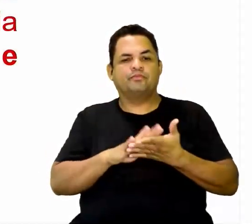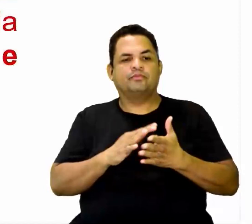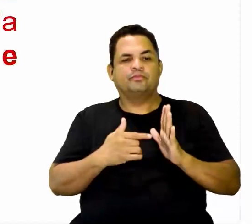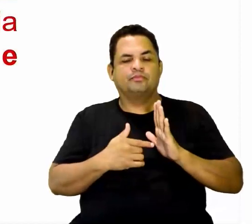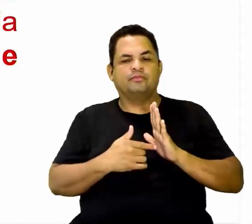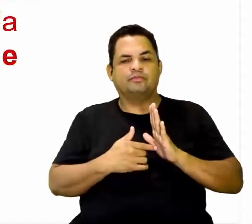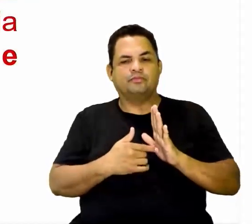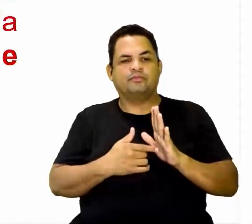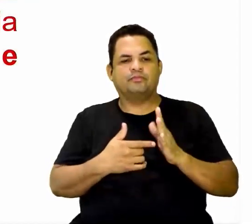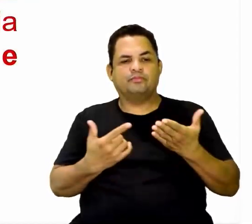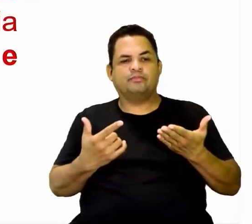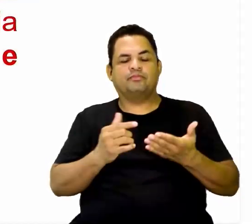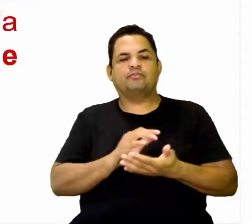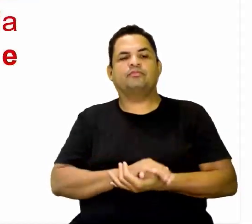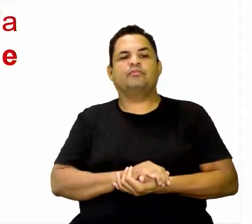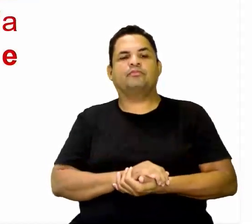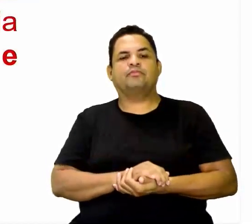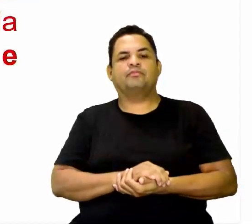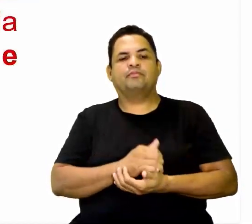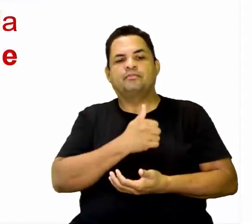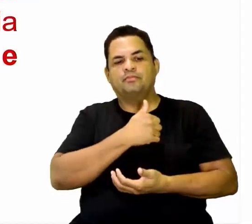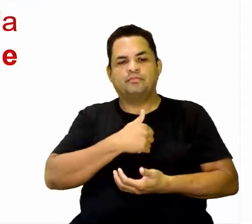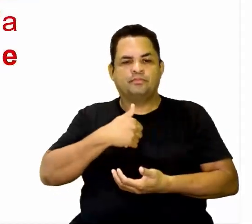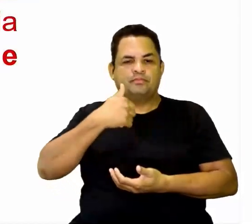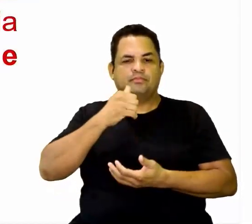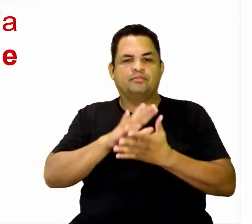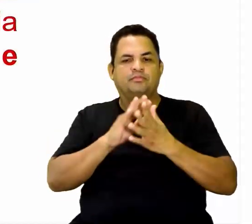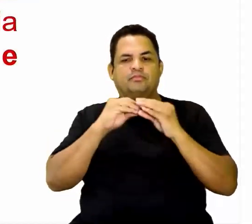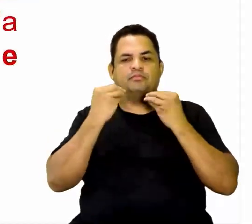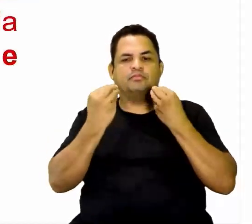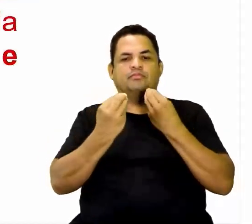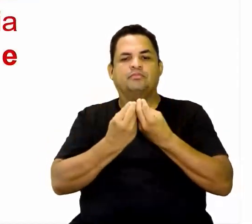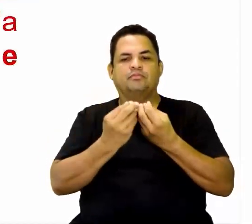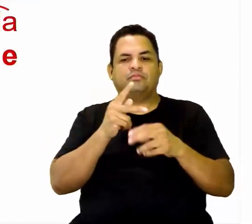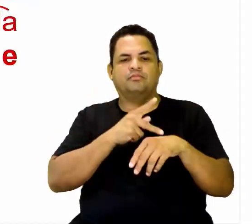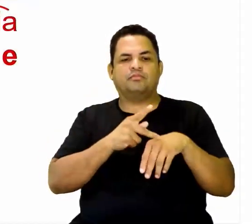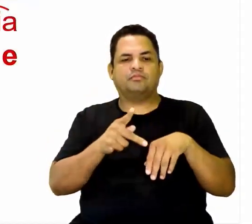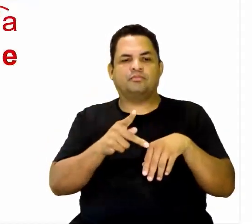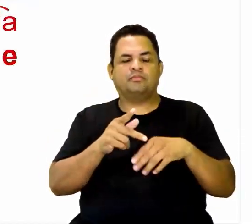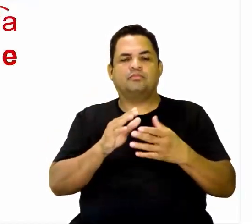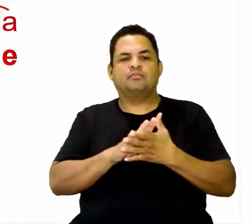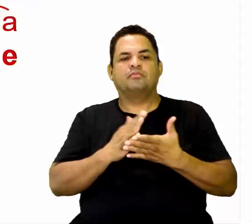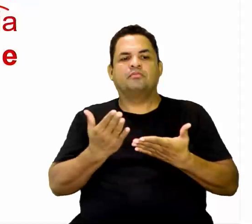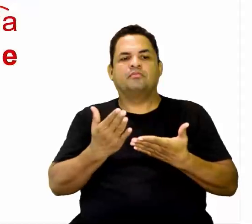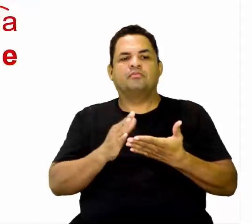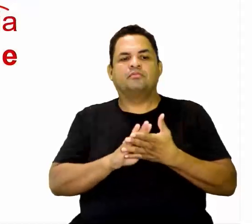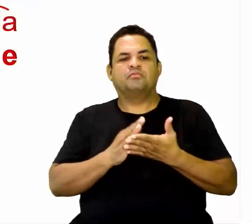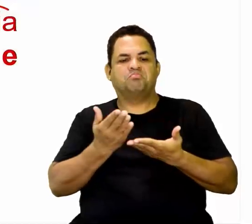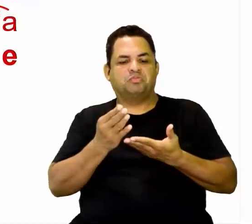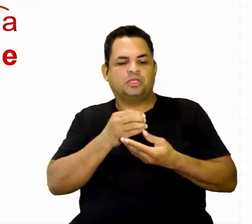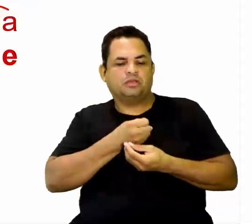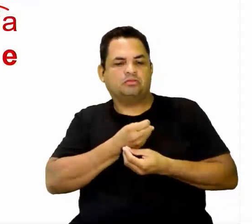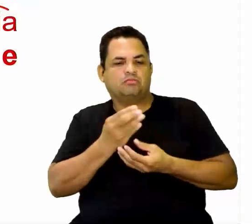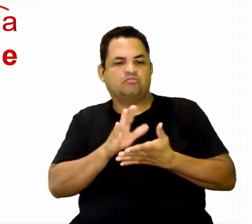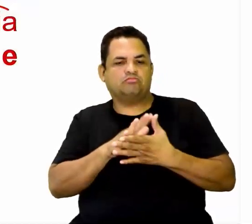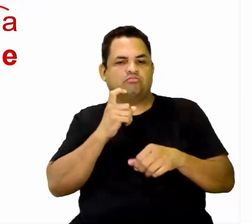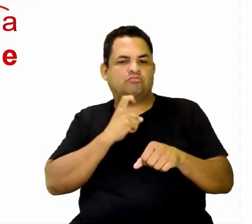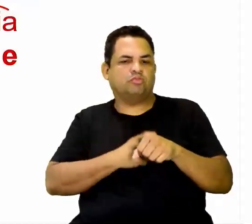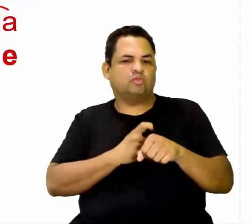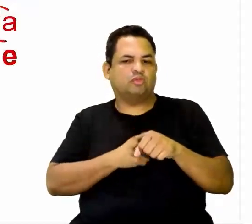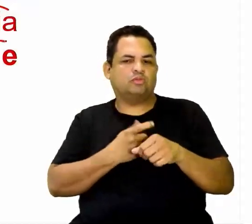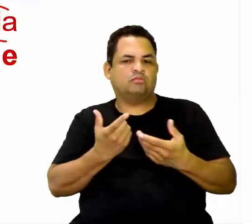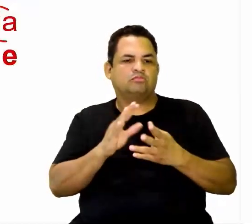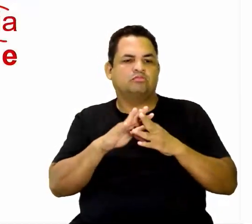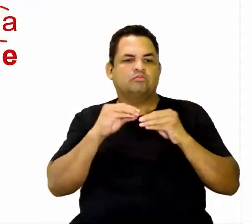mais indicadas para verificar se uma substância é pura em certa amostra sólida de